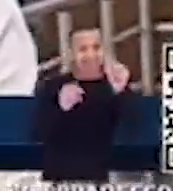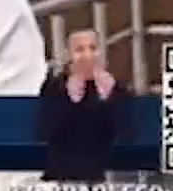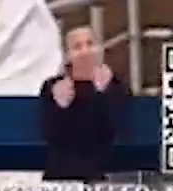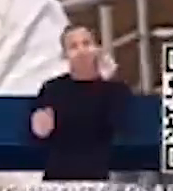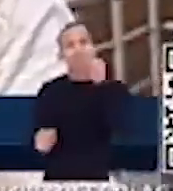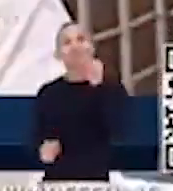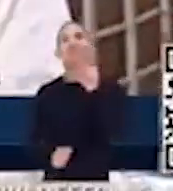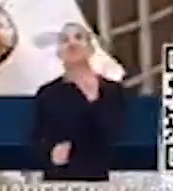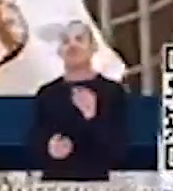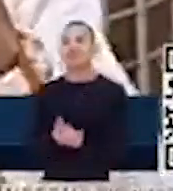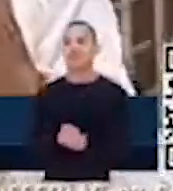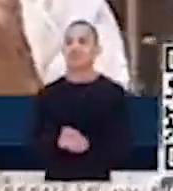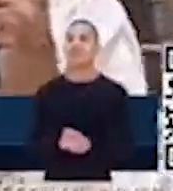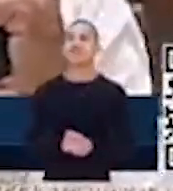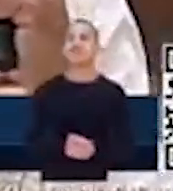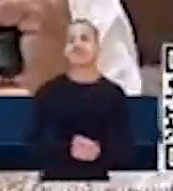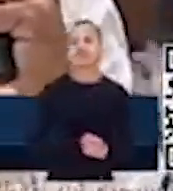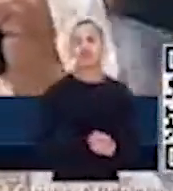aplaudiam.